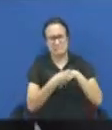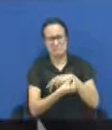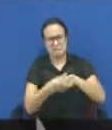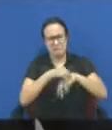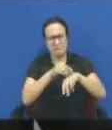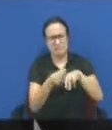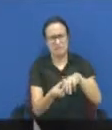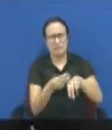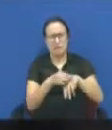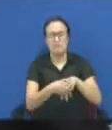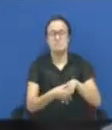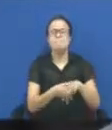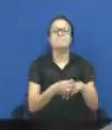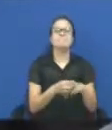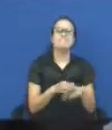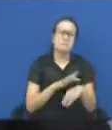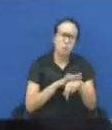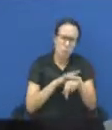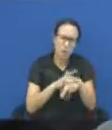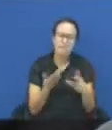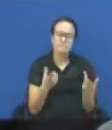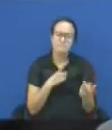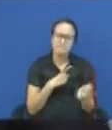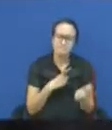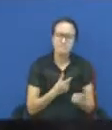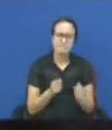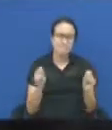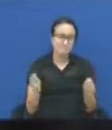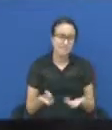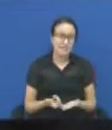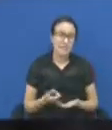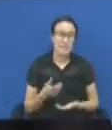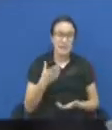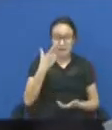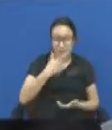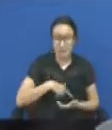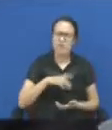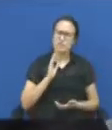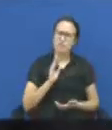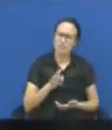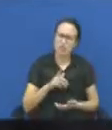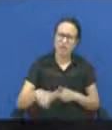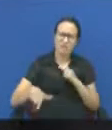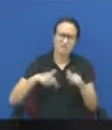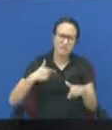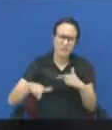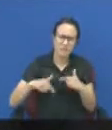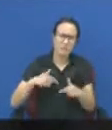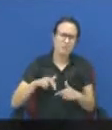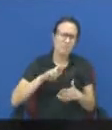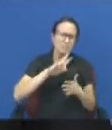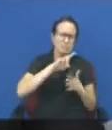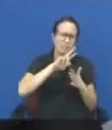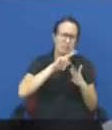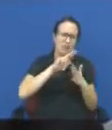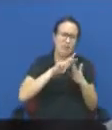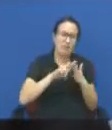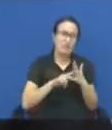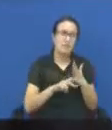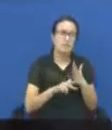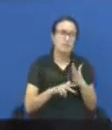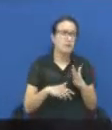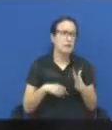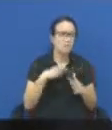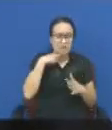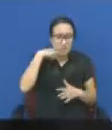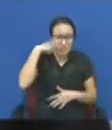Eu, graças a Deus, já trabalhei de engraxar sapato, já vendi picolé, e não tenho vergonha de falar,